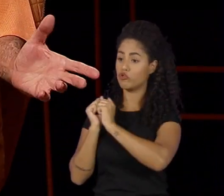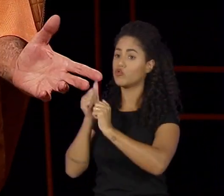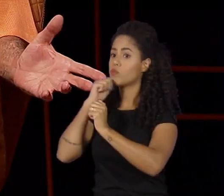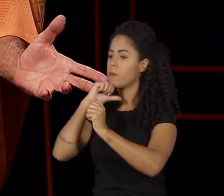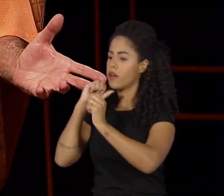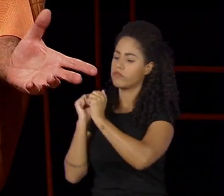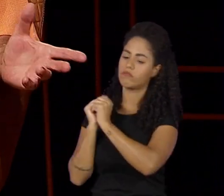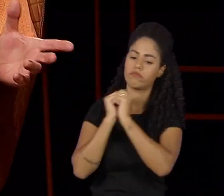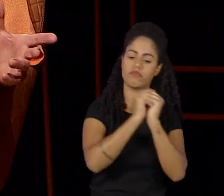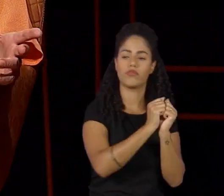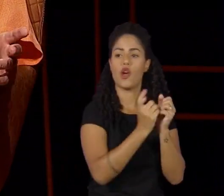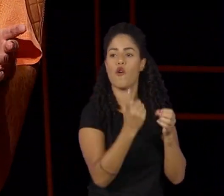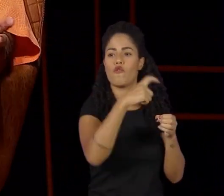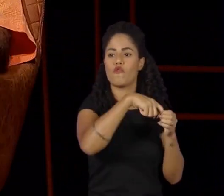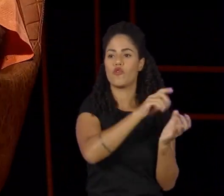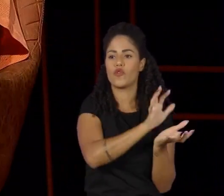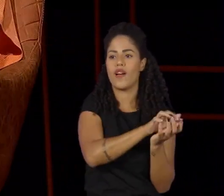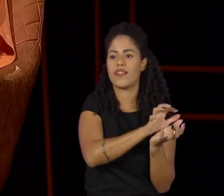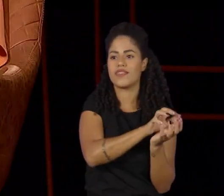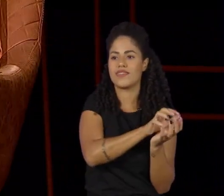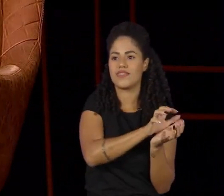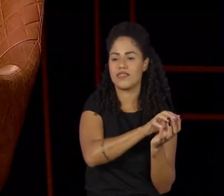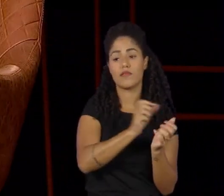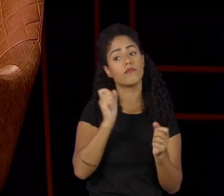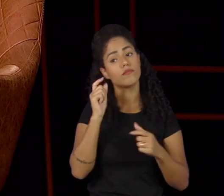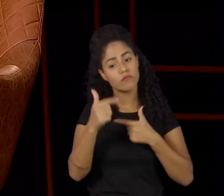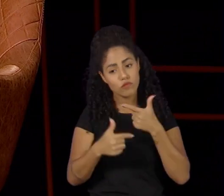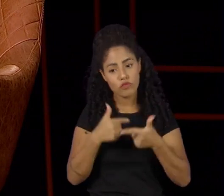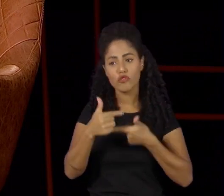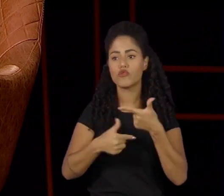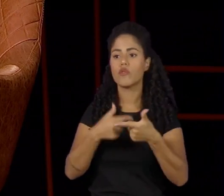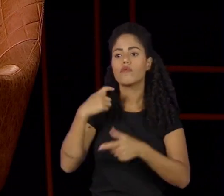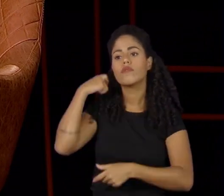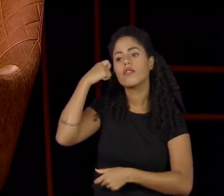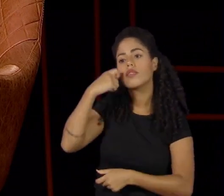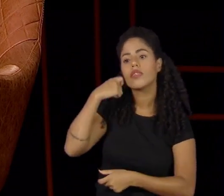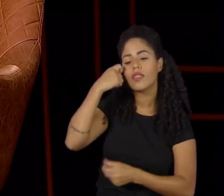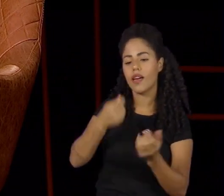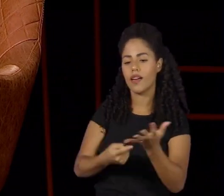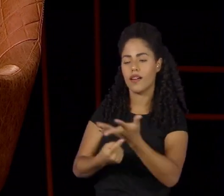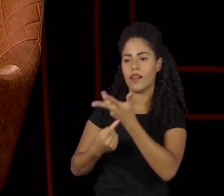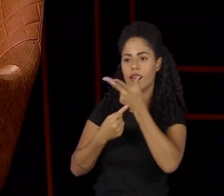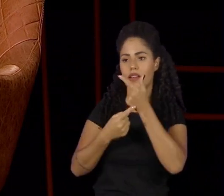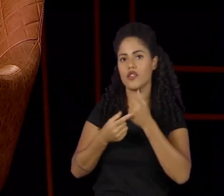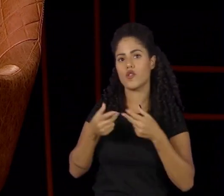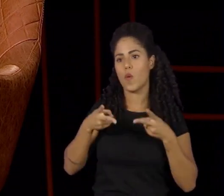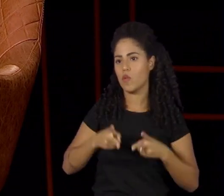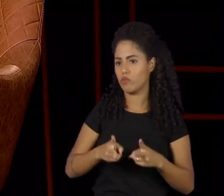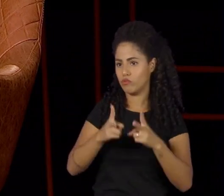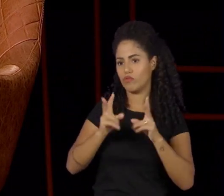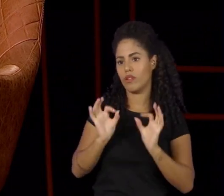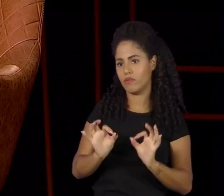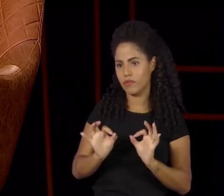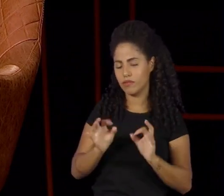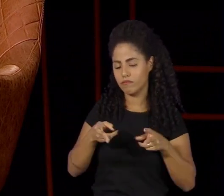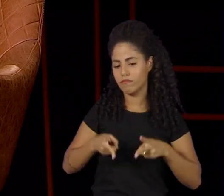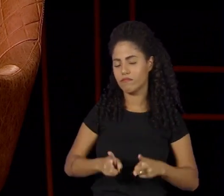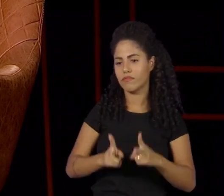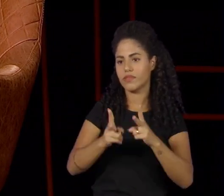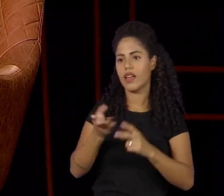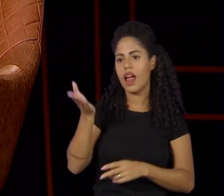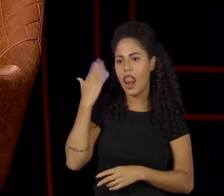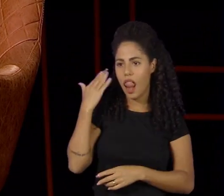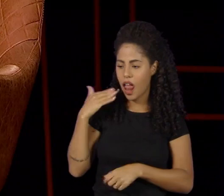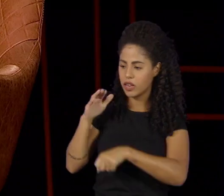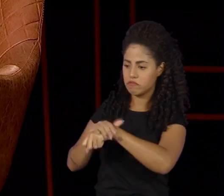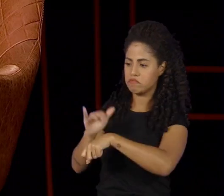os filhos todos e voltou para Recife e retomou a profissão de radioatriz, né? Que era o que ela